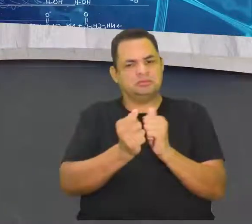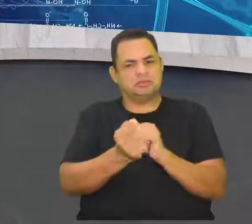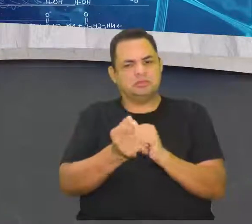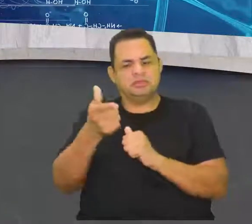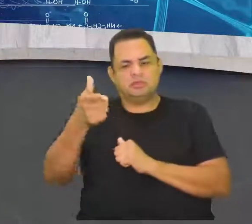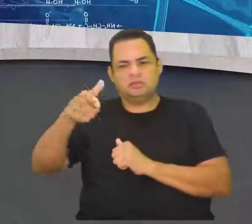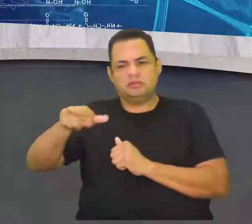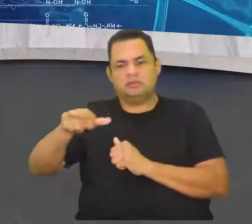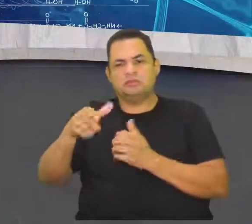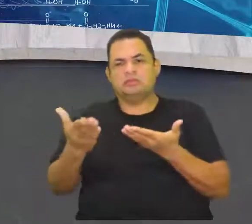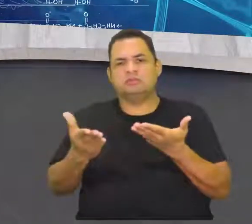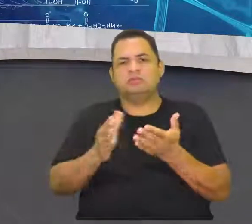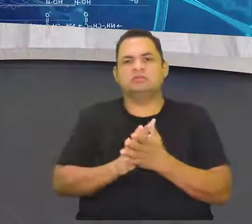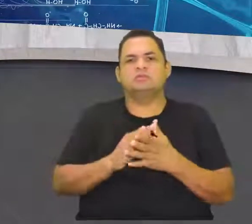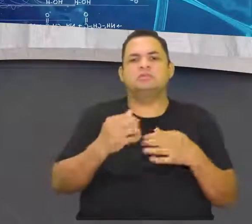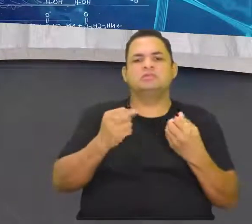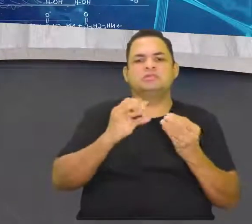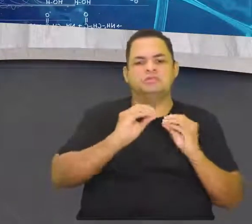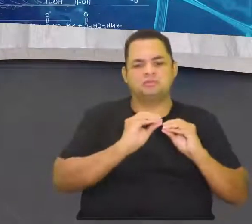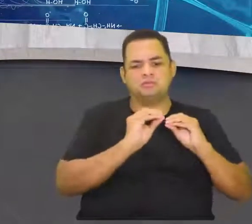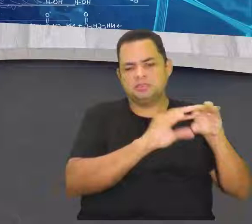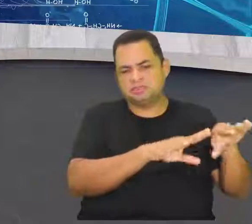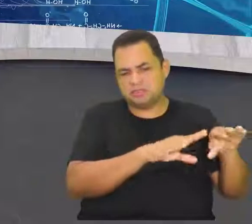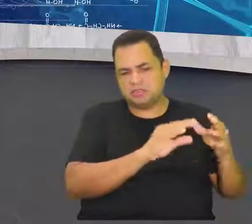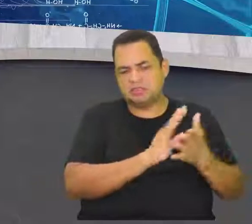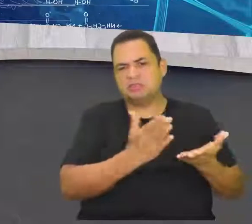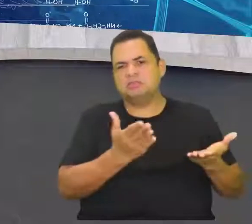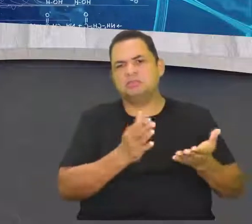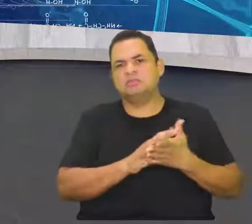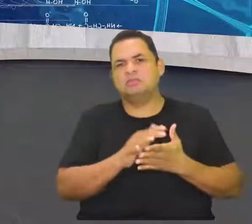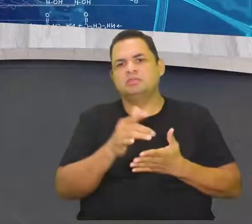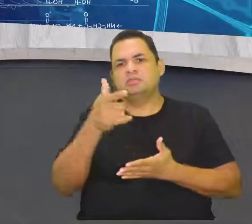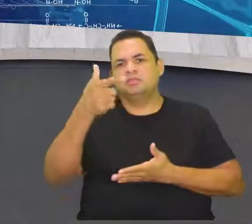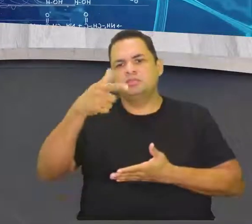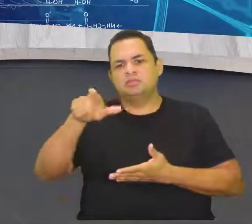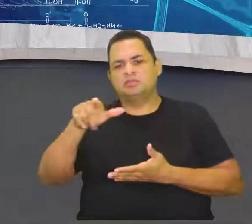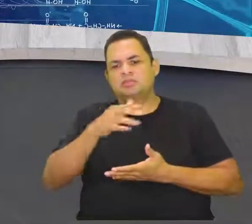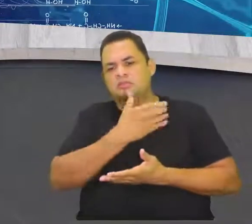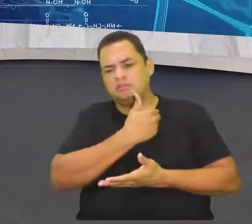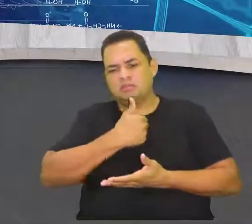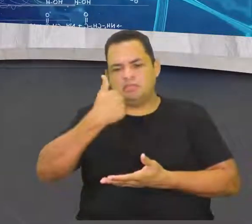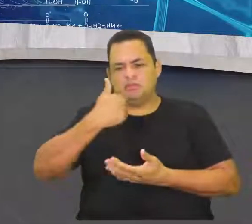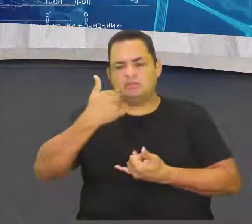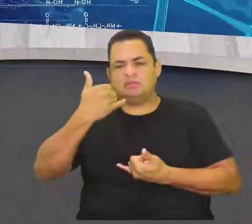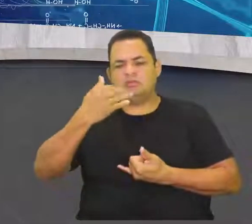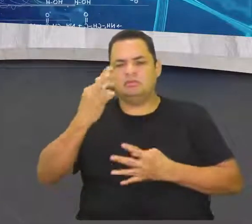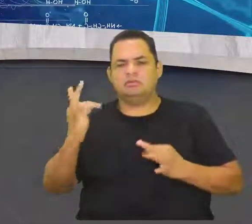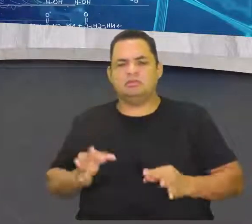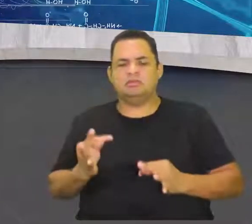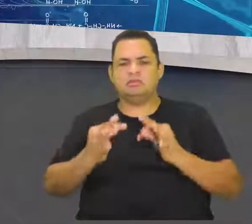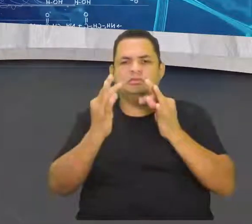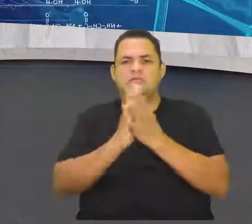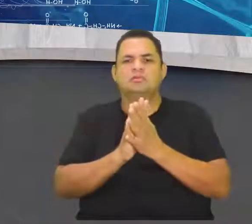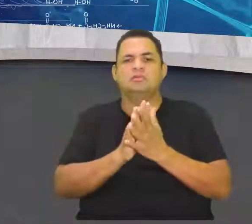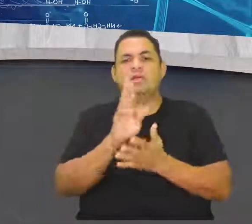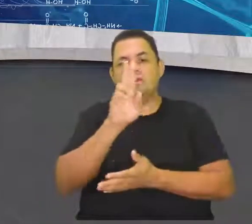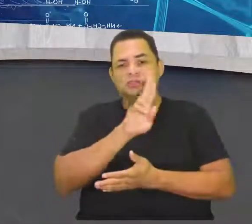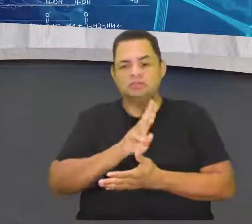né? E aí você tem que se desfazer de um material eletrônico para ter outro com maior tecnologia para poder fazer o